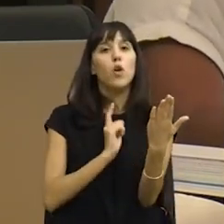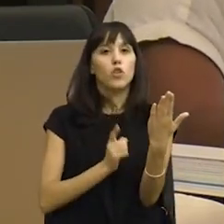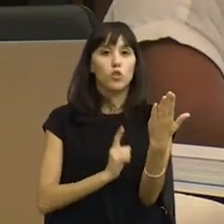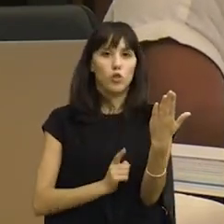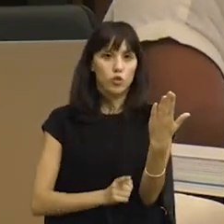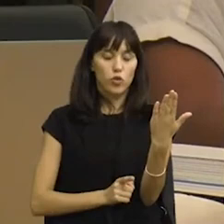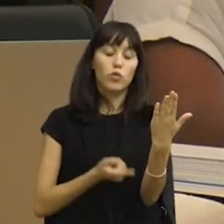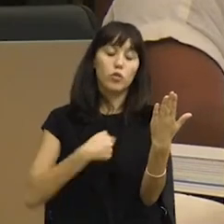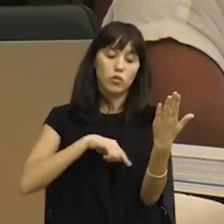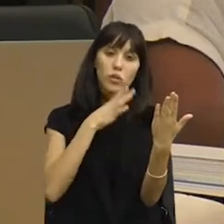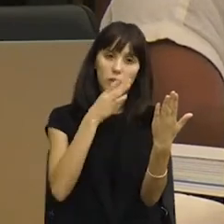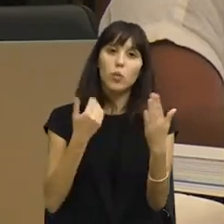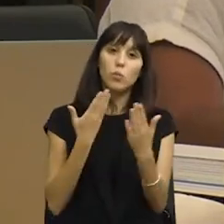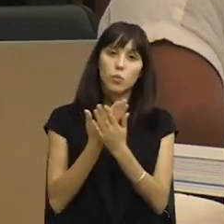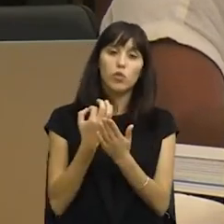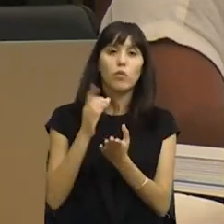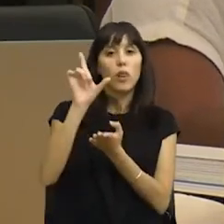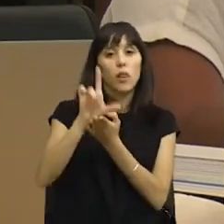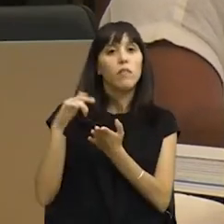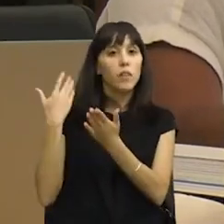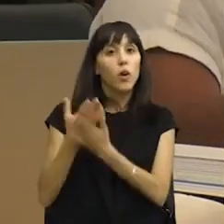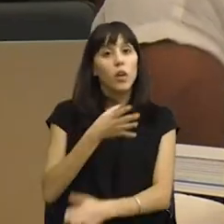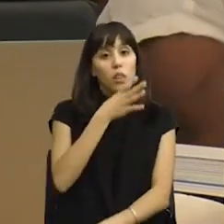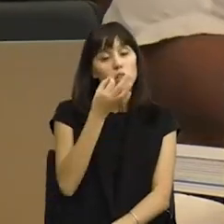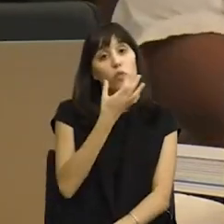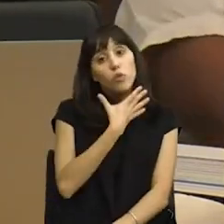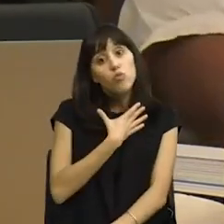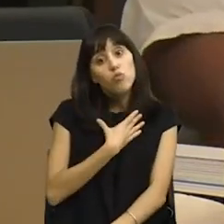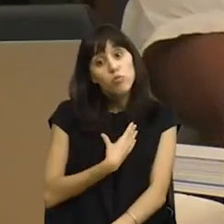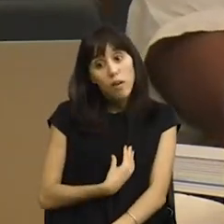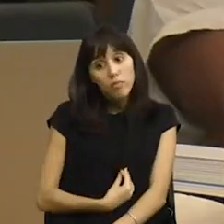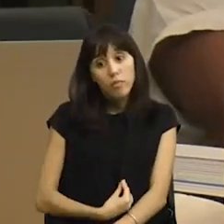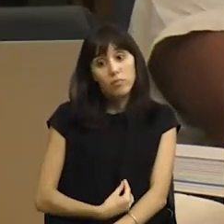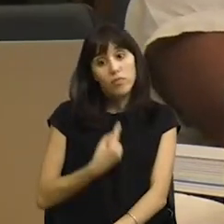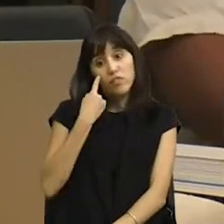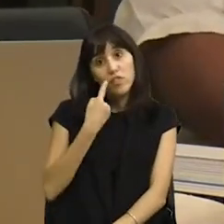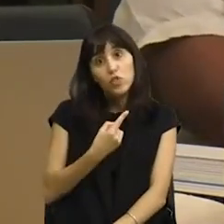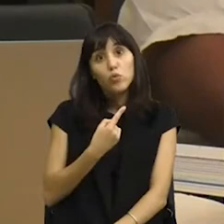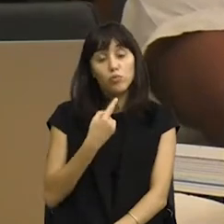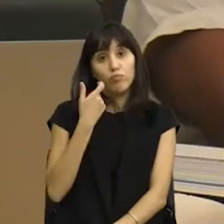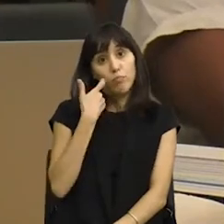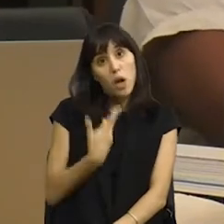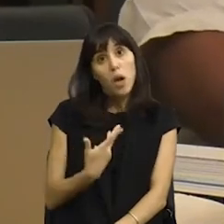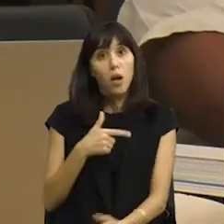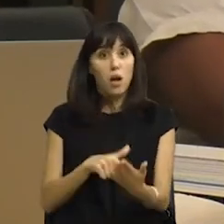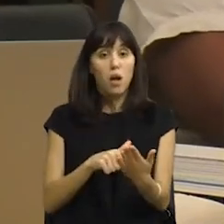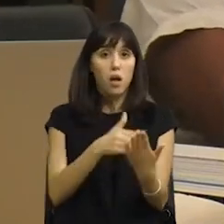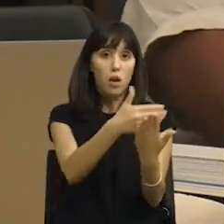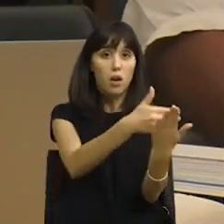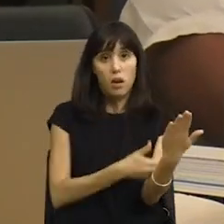vamos deixar de referir algumas das propostas que o Livre tem feito e gostava de ter visto refletidas na